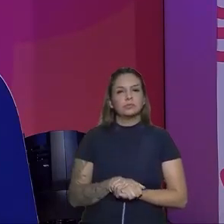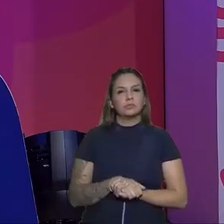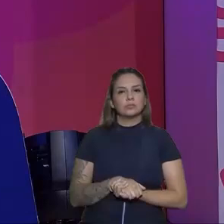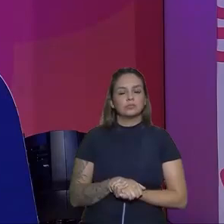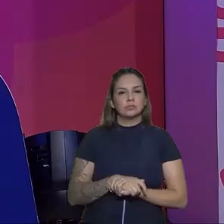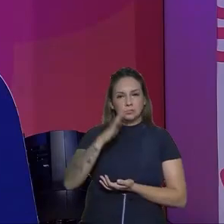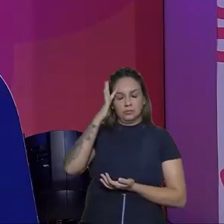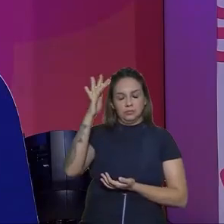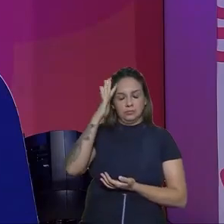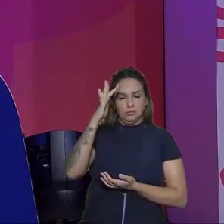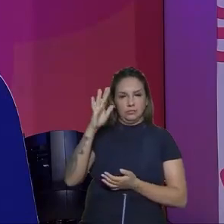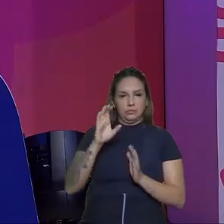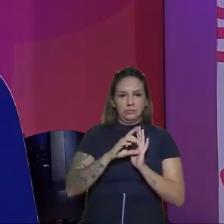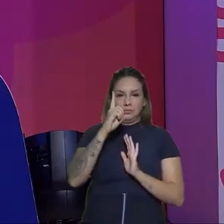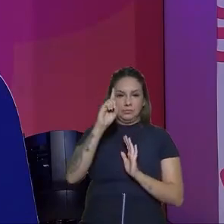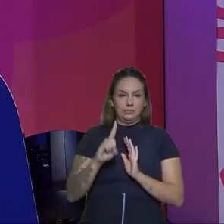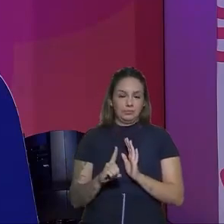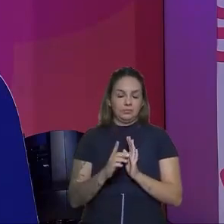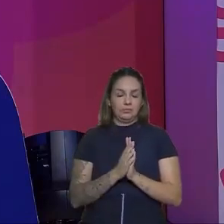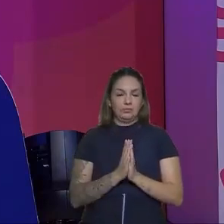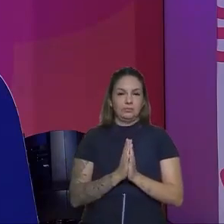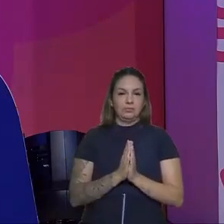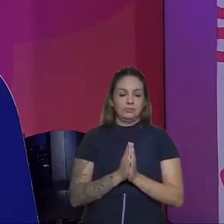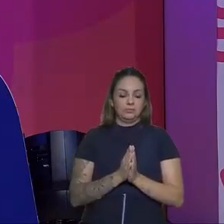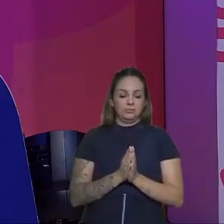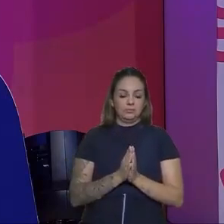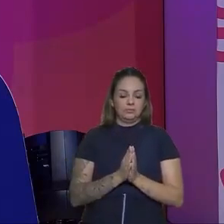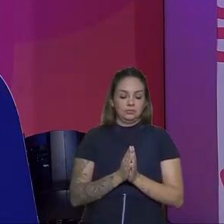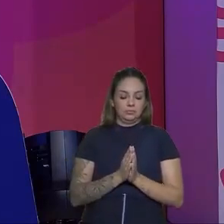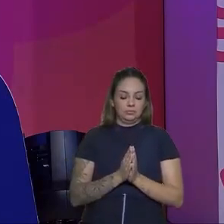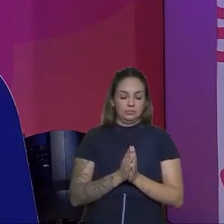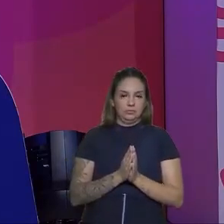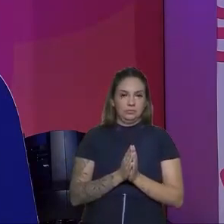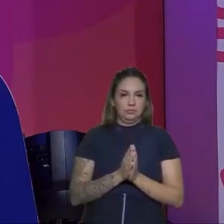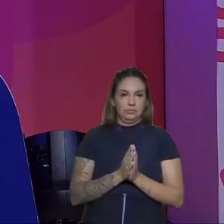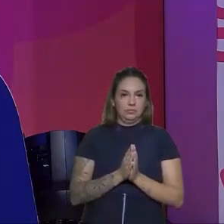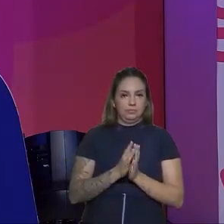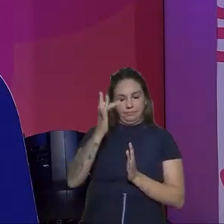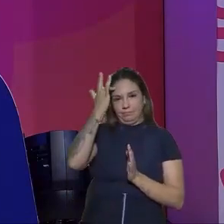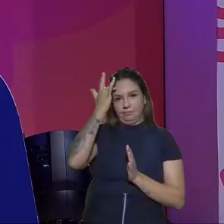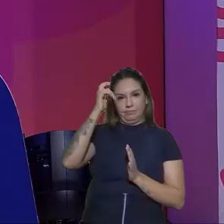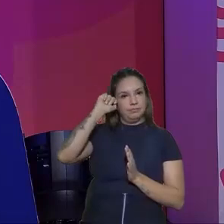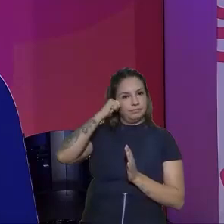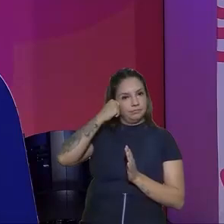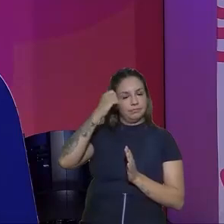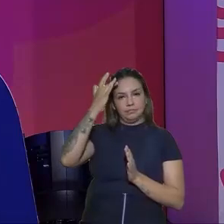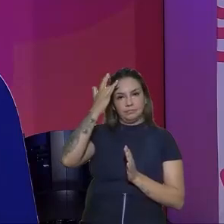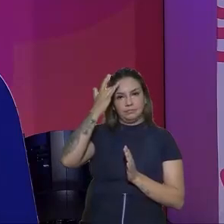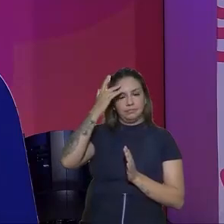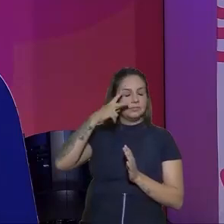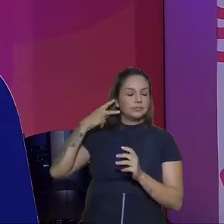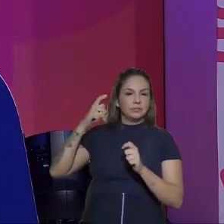eu imagino que a constituição de um direito razoável passa pela inclusão imediata da sabedoria negra e da